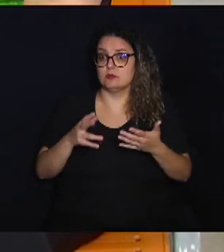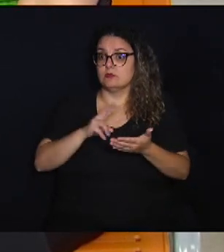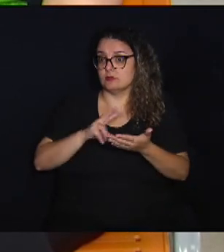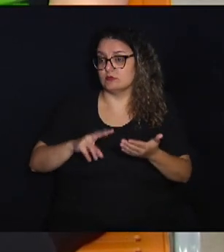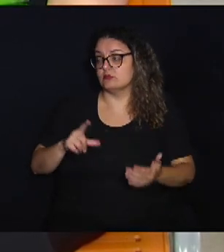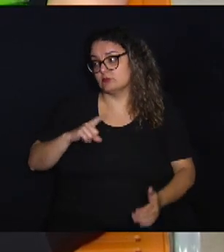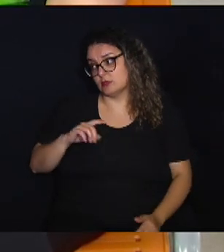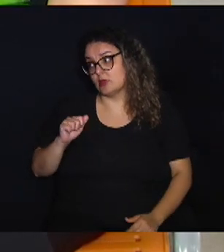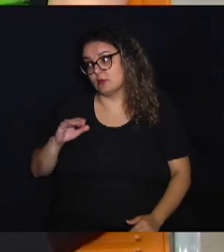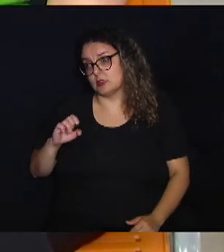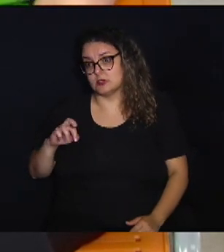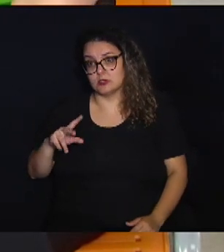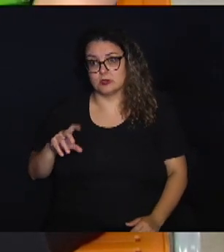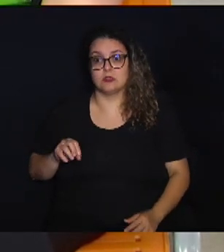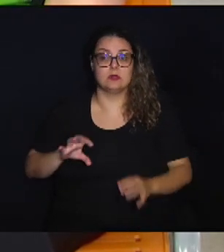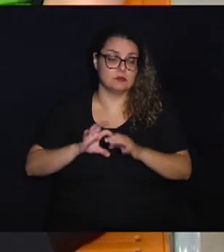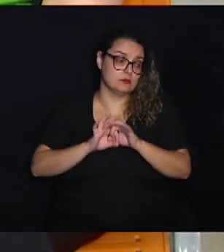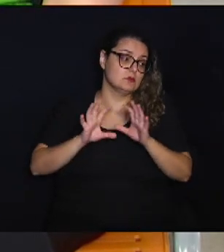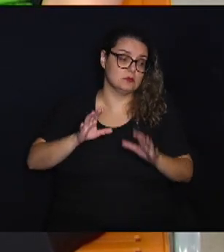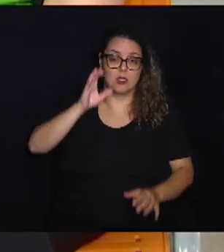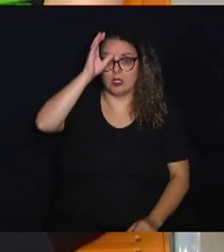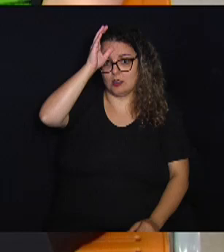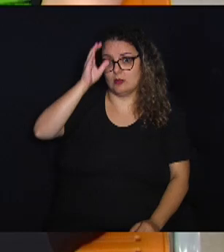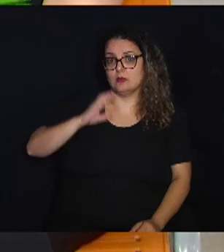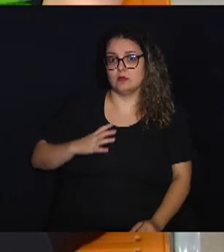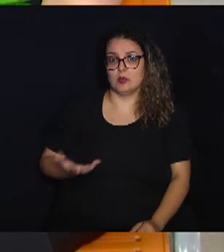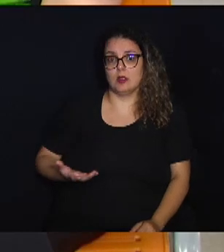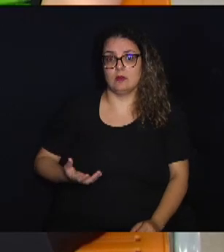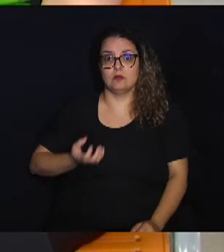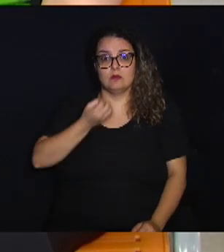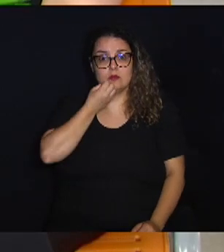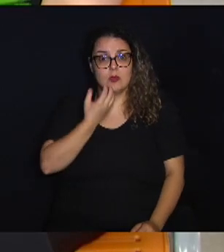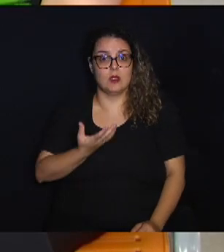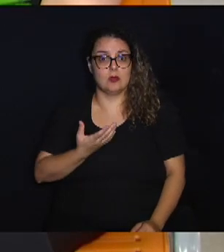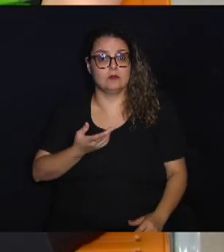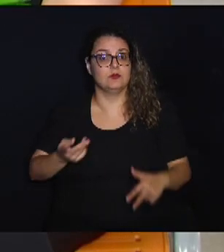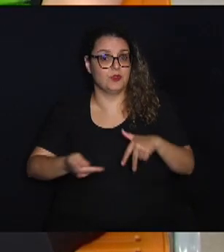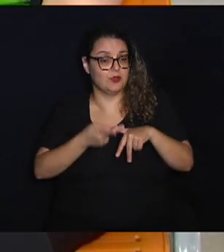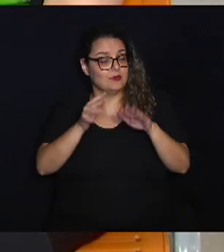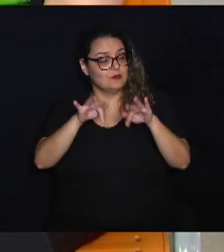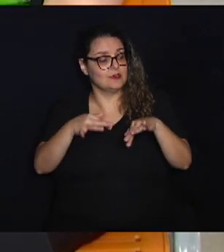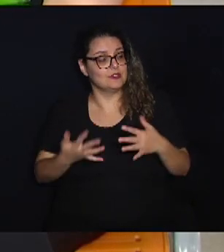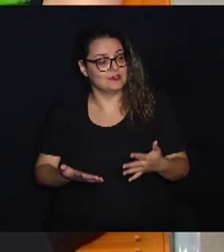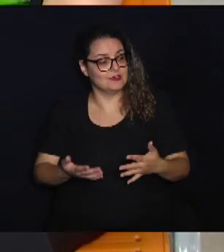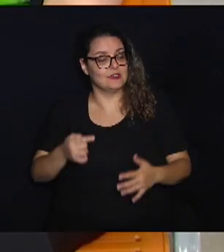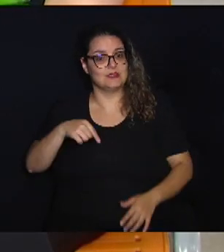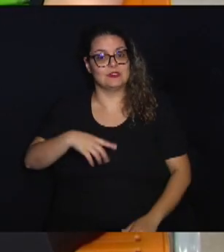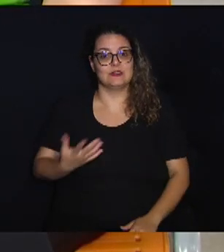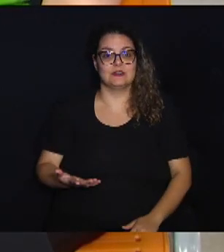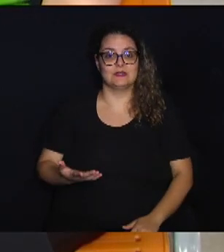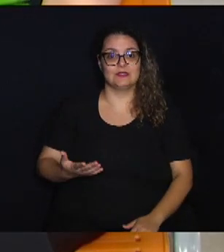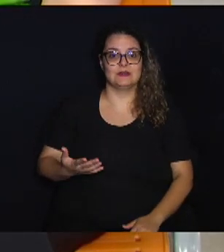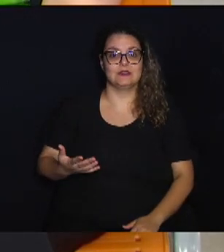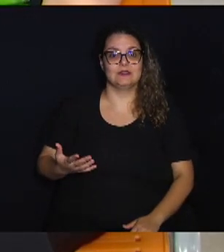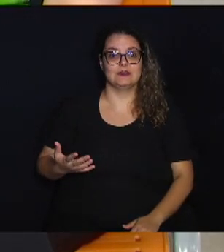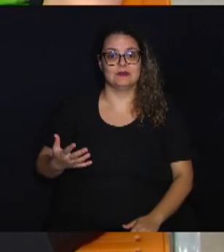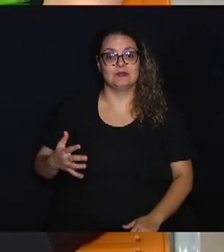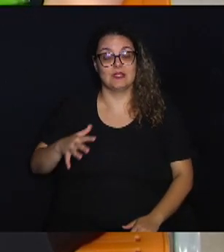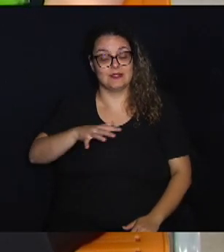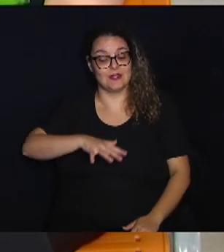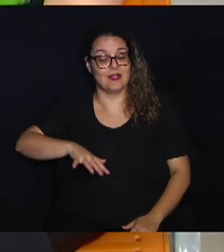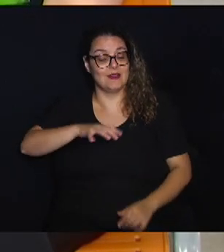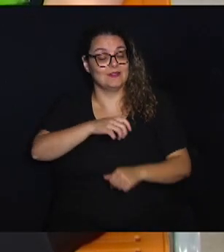um acervo disponível para os cidadãos. Boa! Quais as considerações finais aqui nesse mundão digital que a